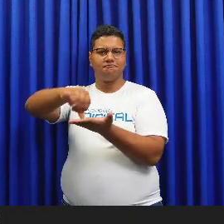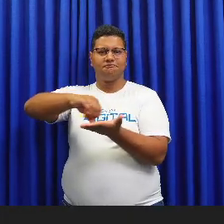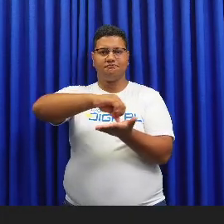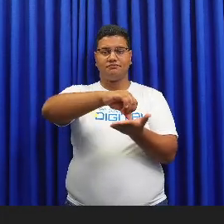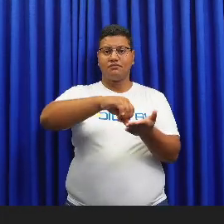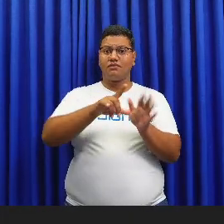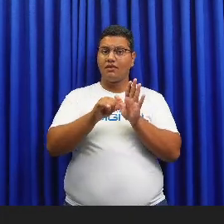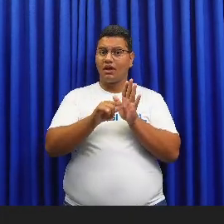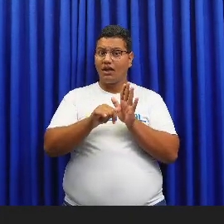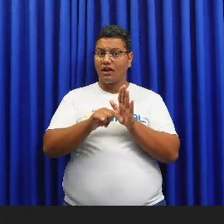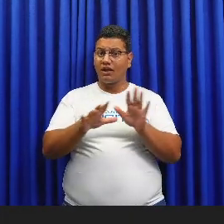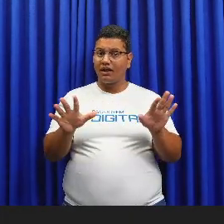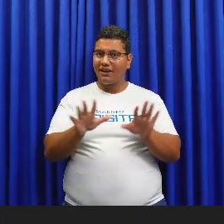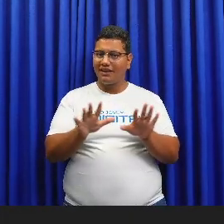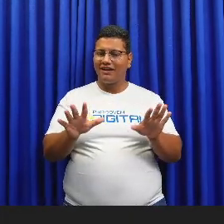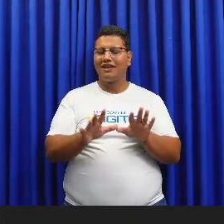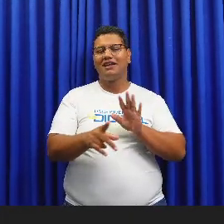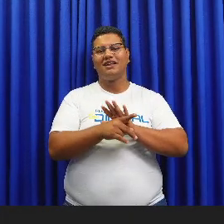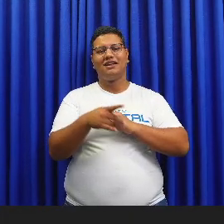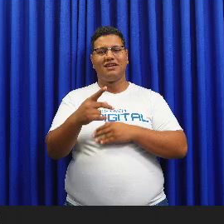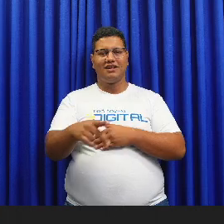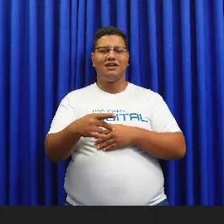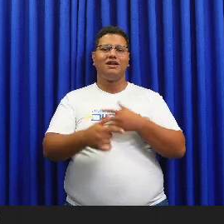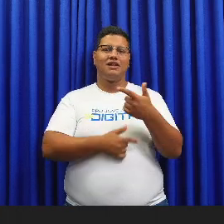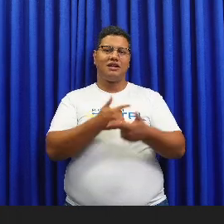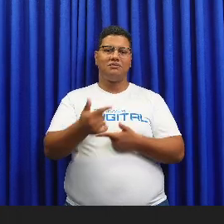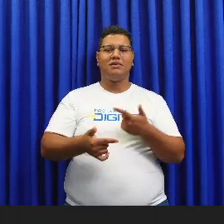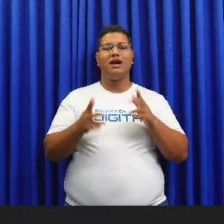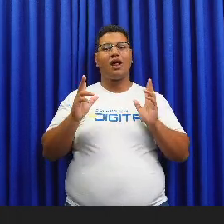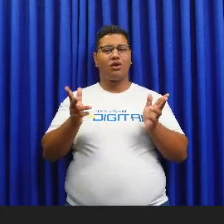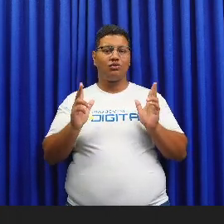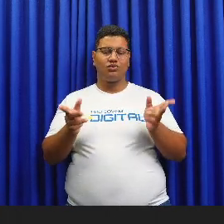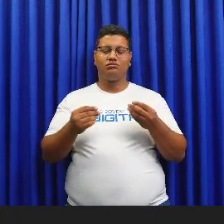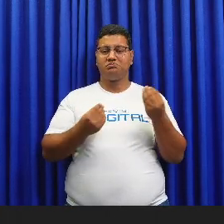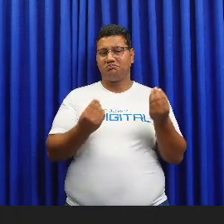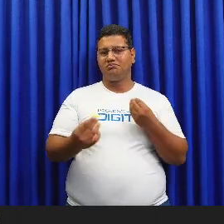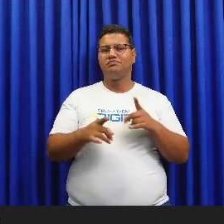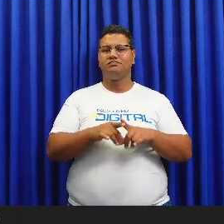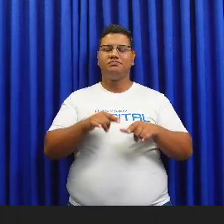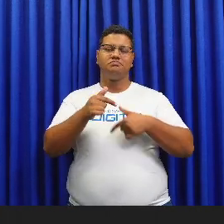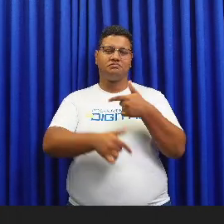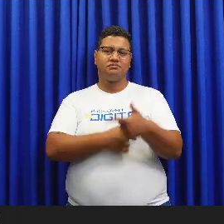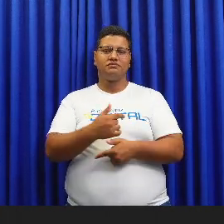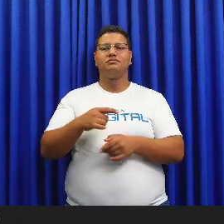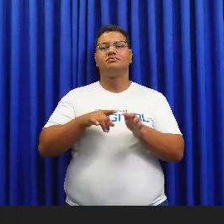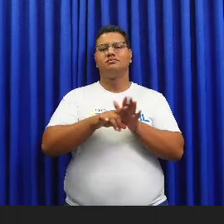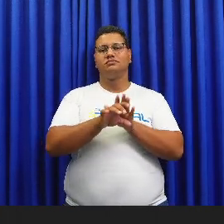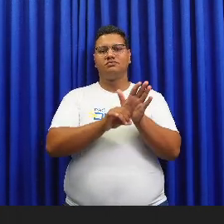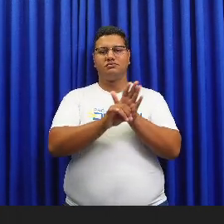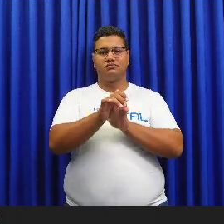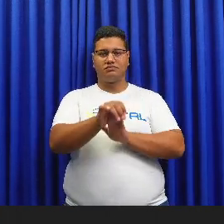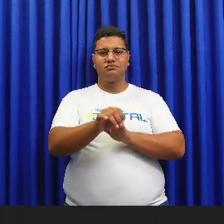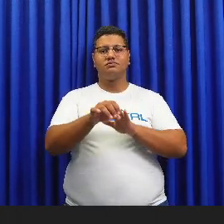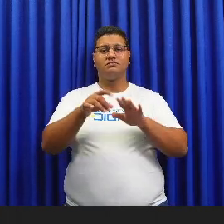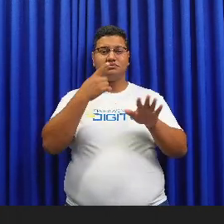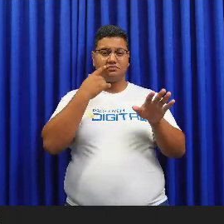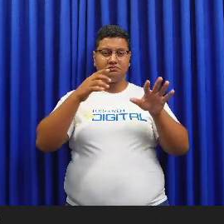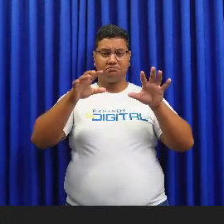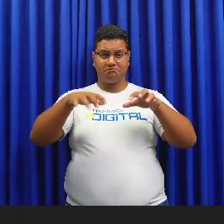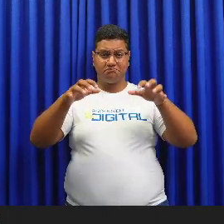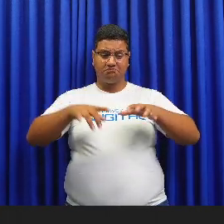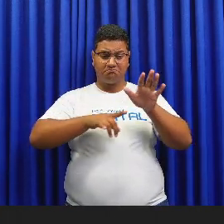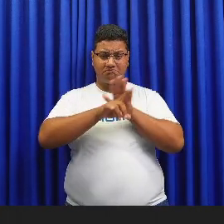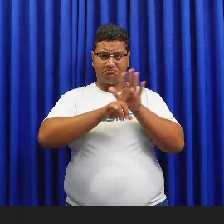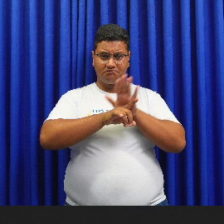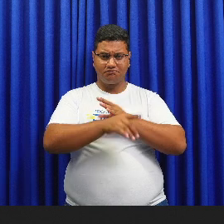chegar atrasado nos seus rolês ou nos seus trampos, nos seus freelas, beleza? Google Pesquisa, né? Chovendo molhado, isso aí você já sabe bem.